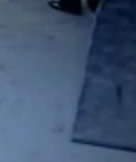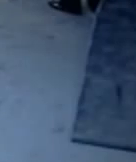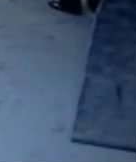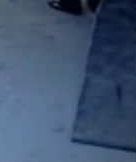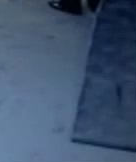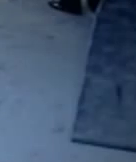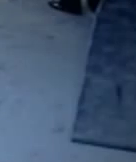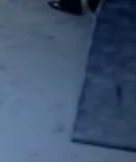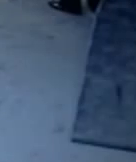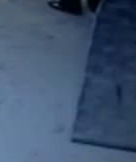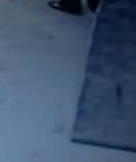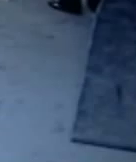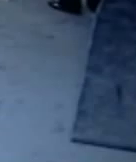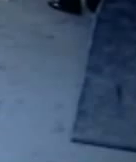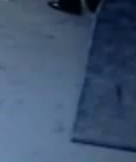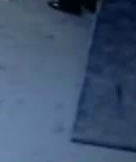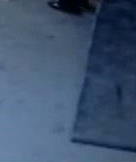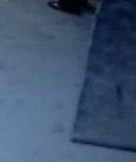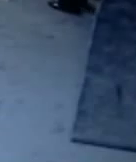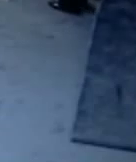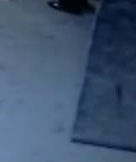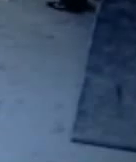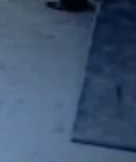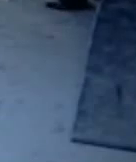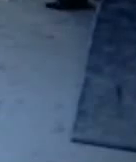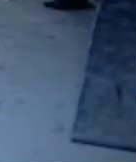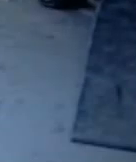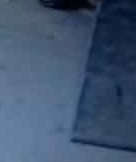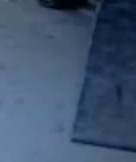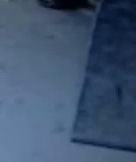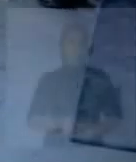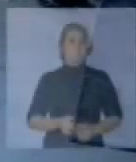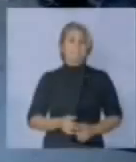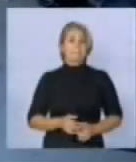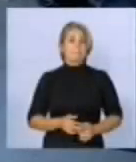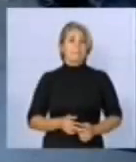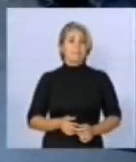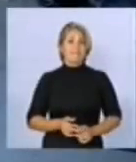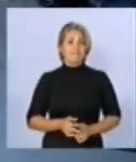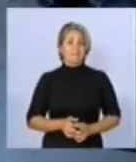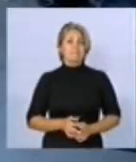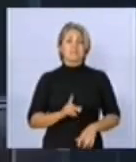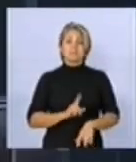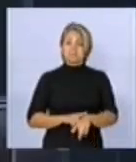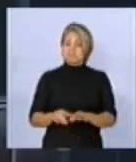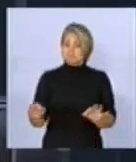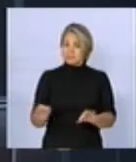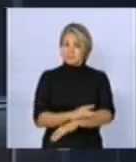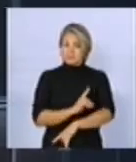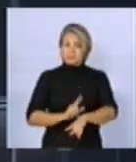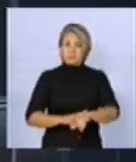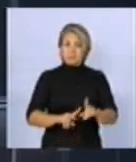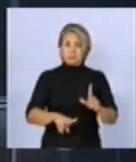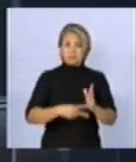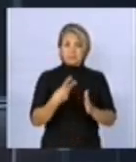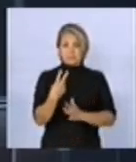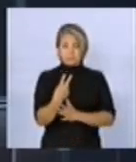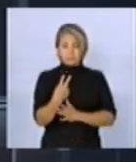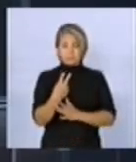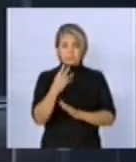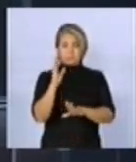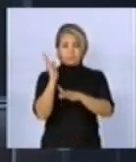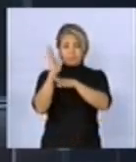Dr Paulo eu tenho impressão de que o objetivo na verdade e até para terminar o tempo segundo vídeo o segundo